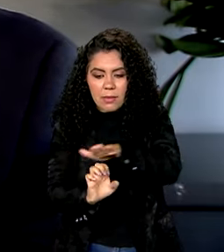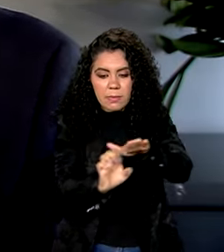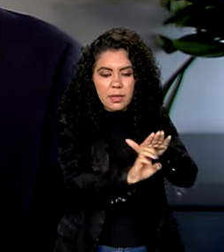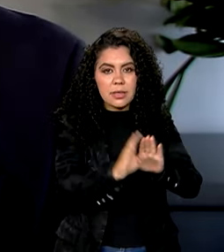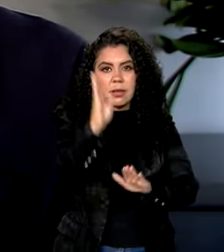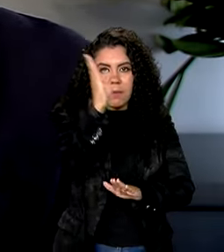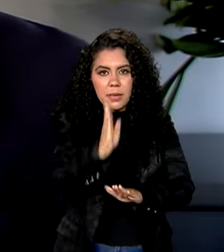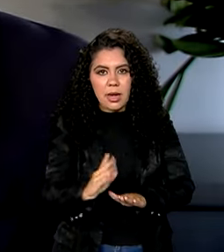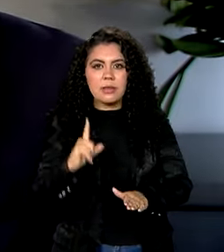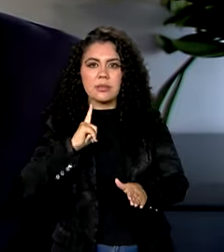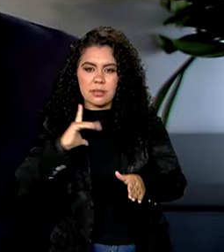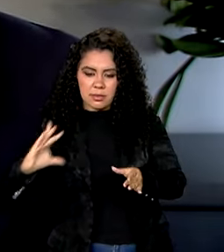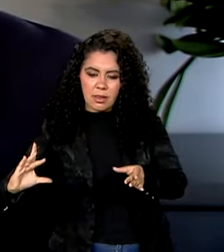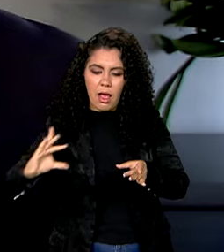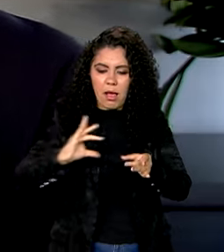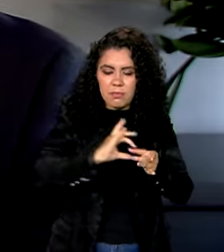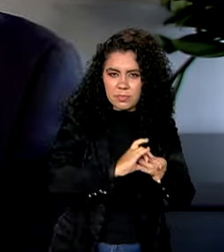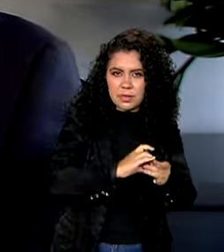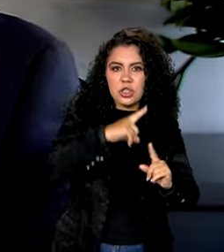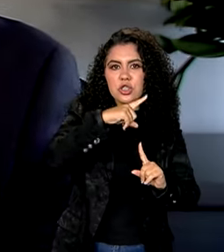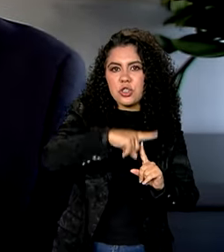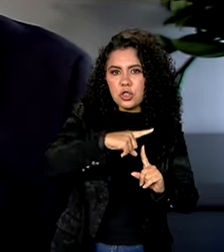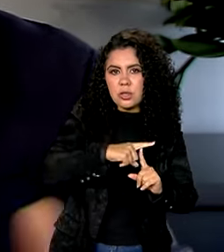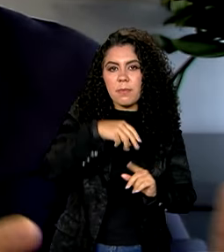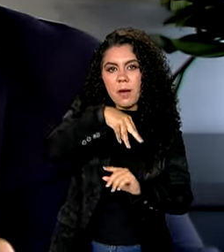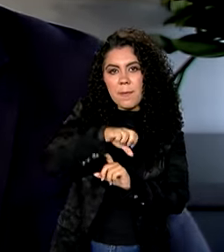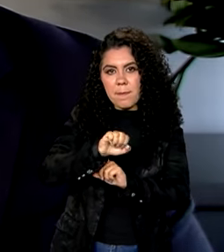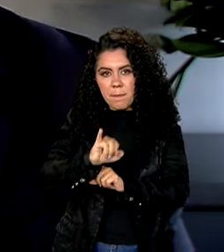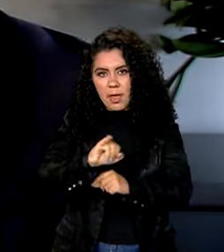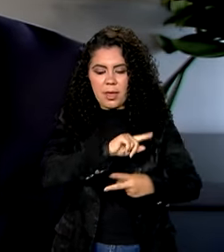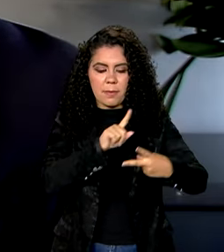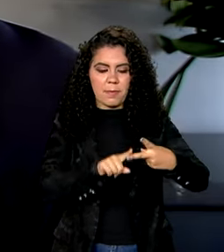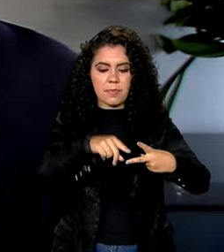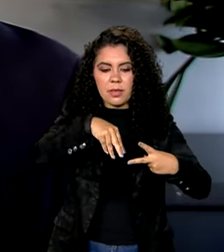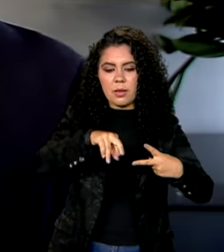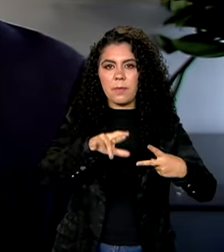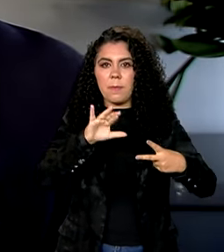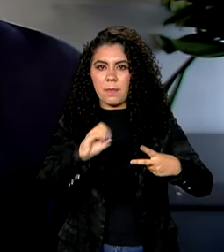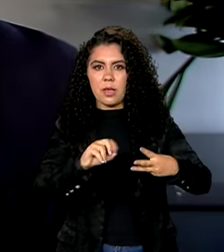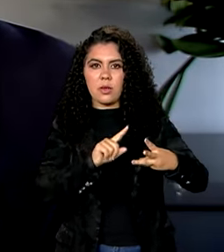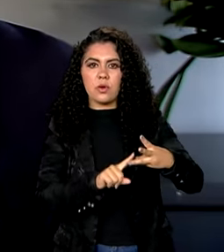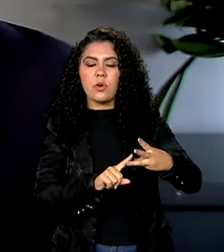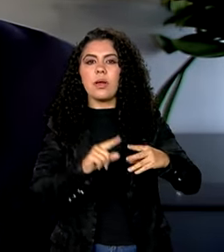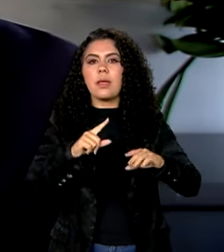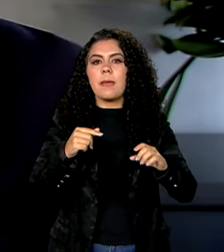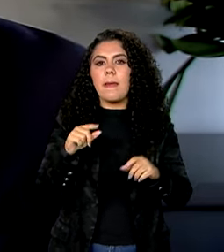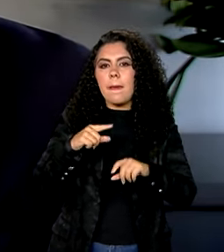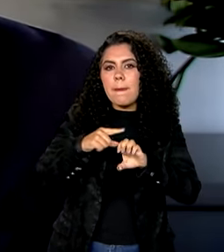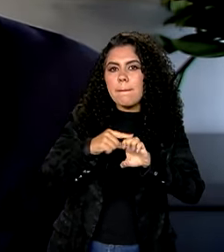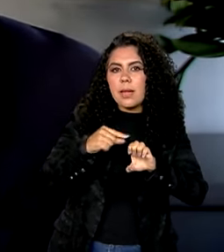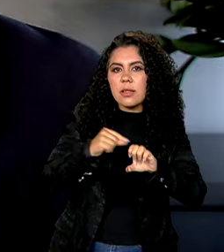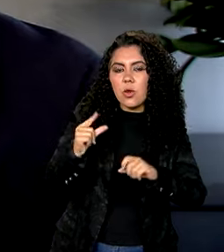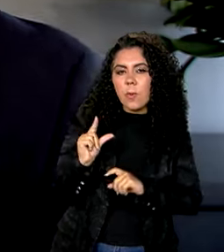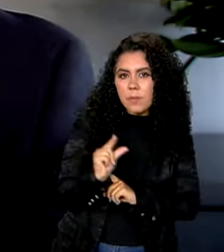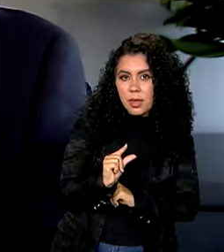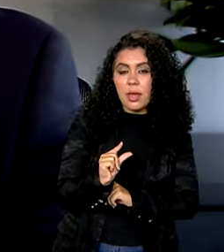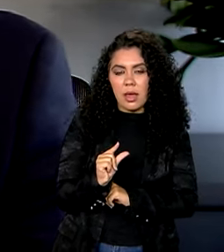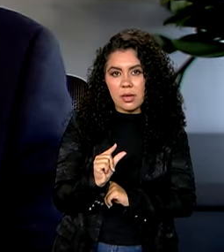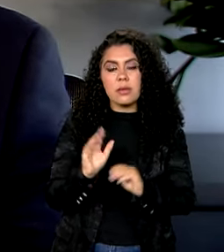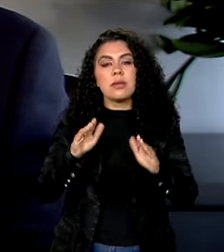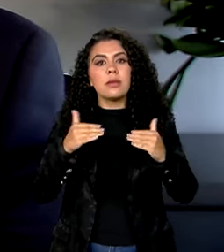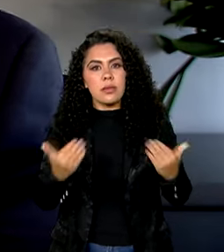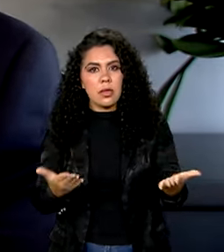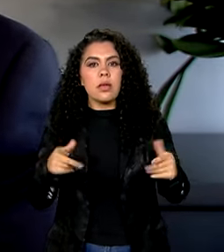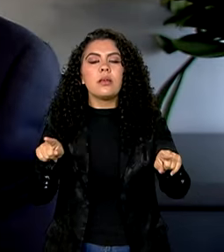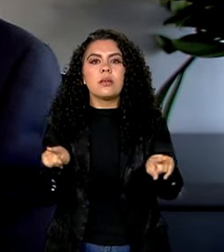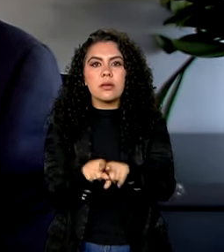estão nessa configuração entre MEI, micro e pequeno empreendedor. E, ao mesmo tempo, são